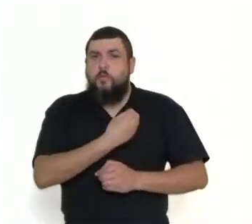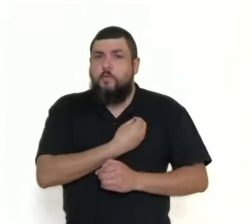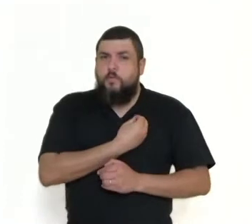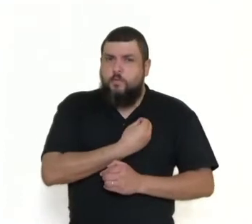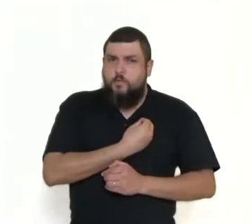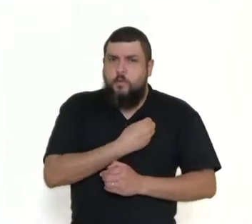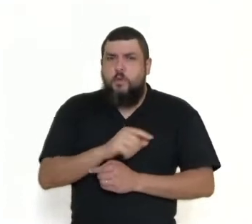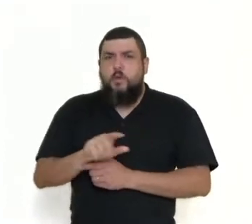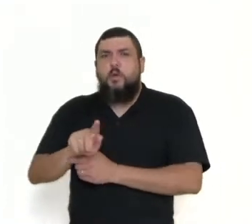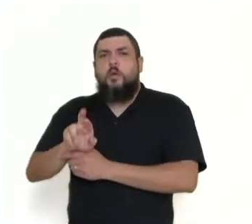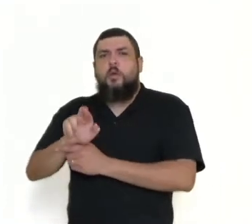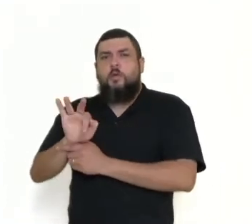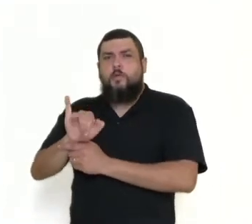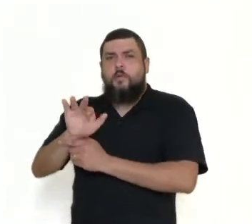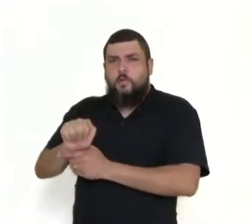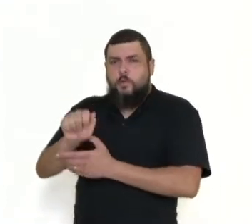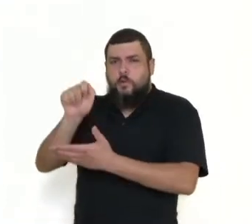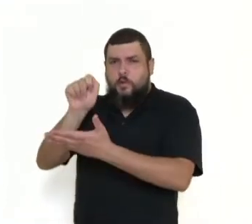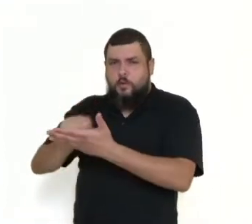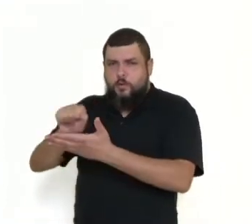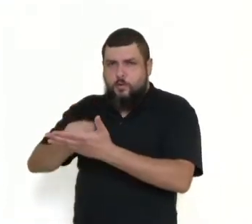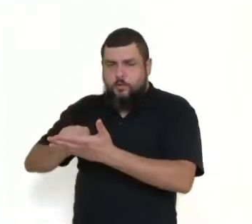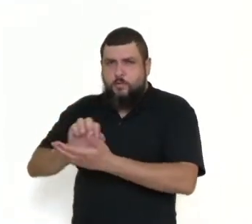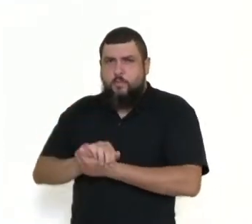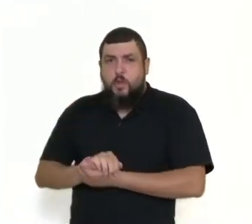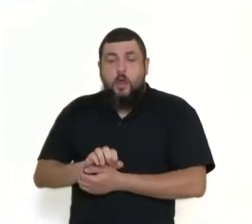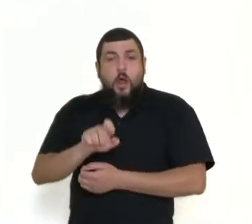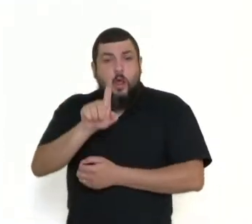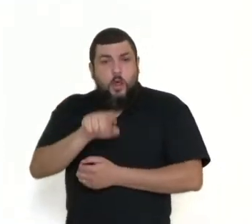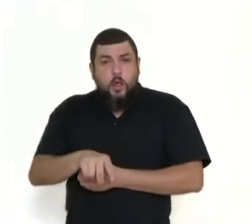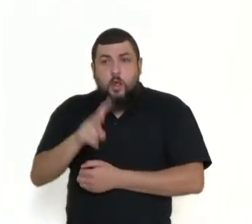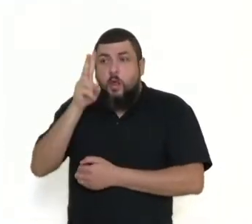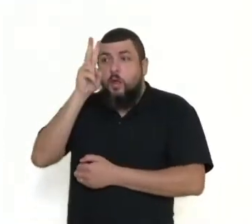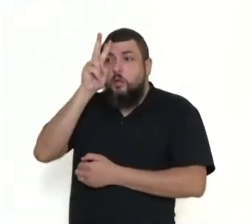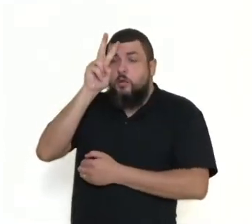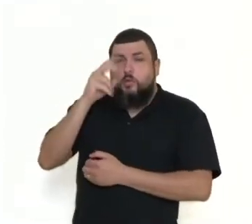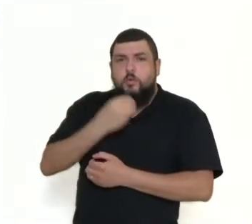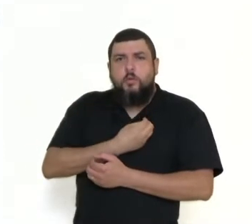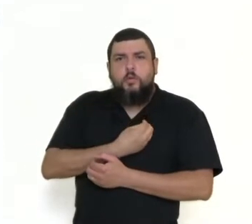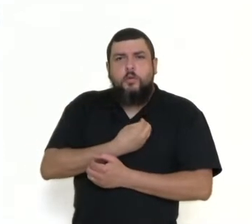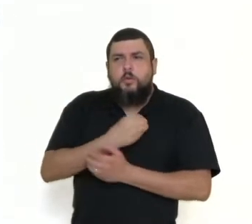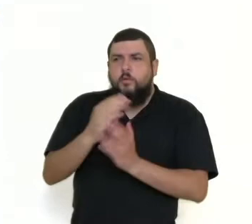é um tipo de texto que narra a história da vida de alguém, basicamente.